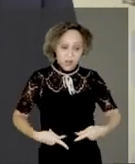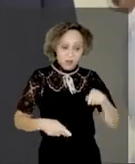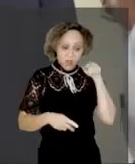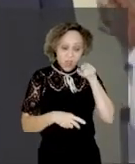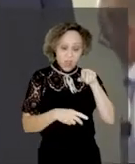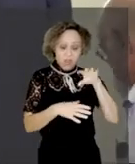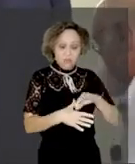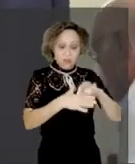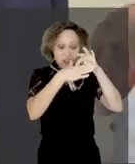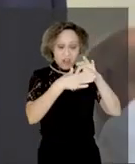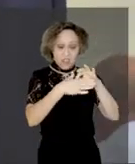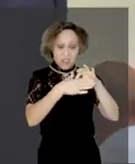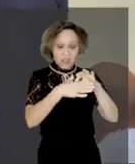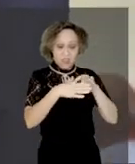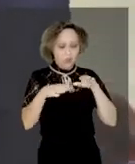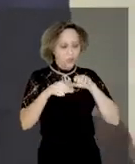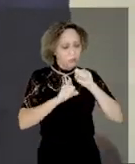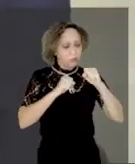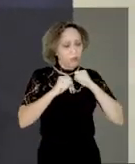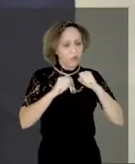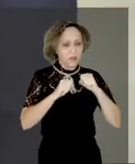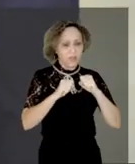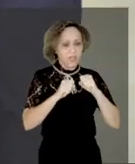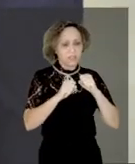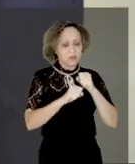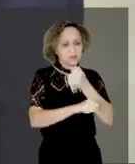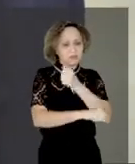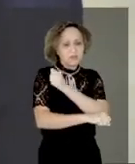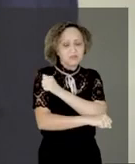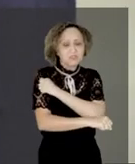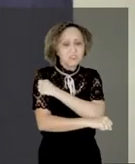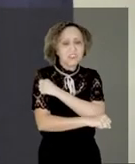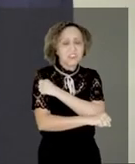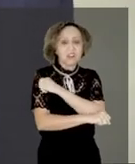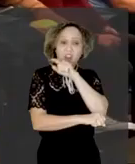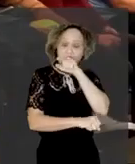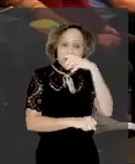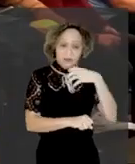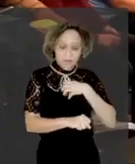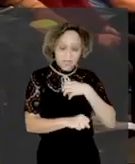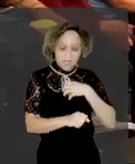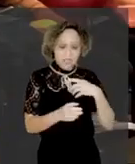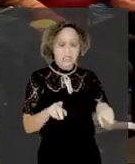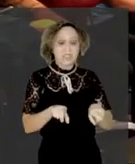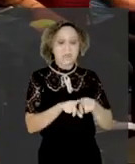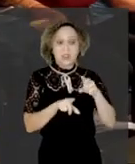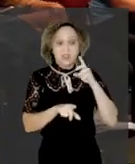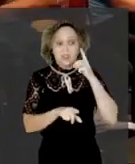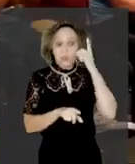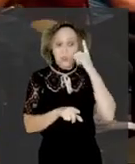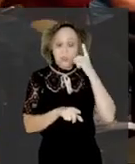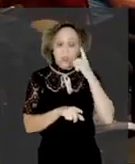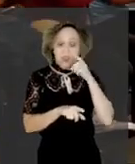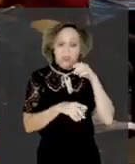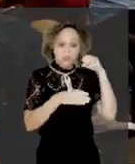dessa mesa Carlinhos Marighella, filho de Carlos